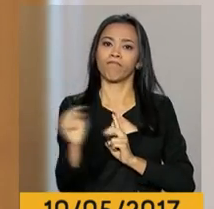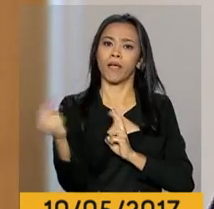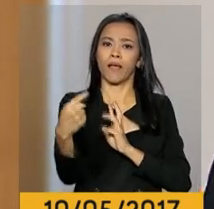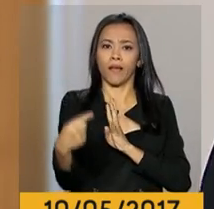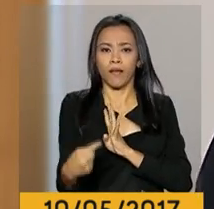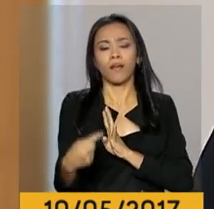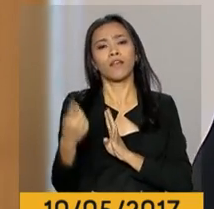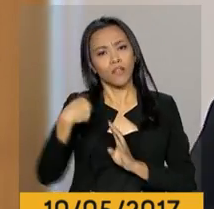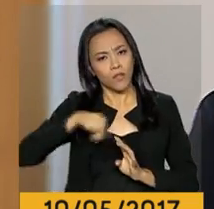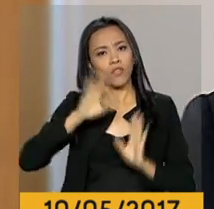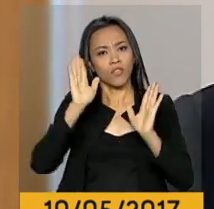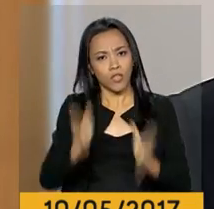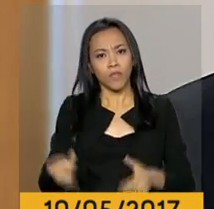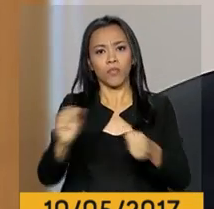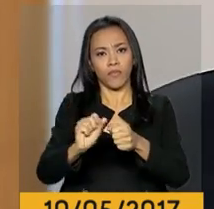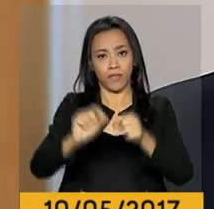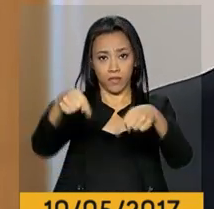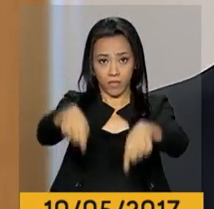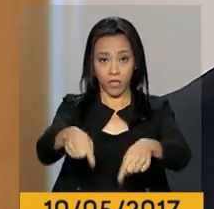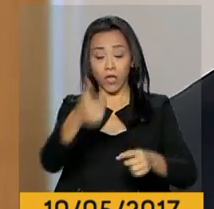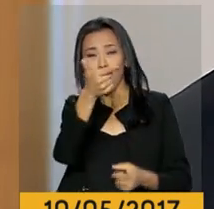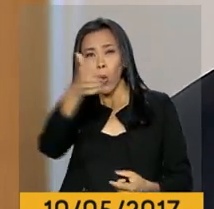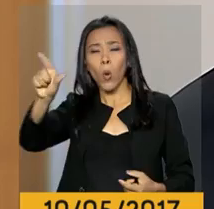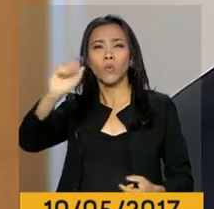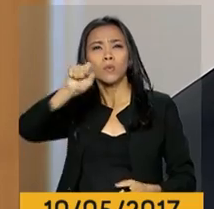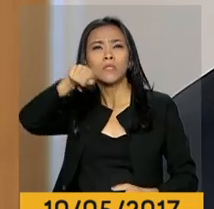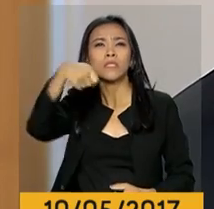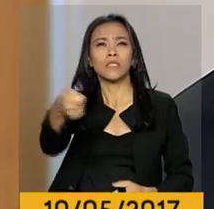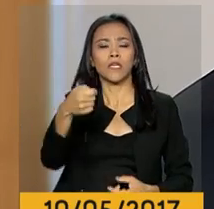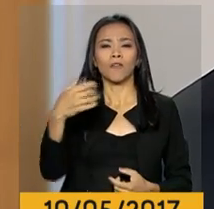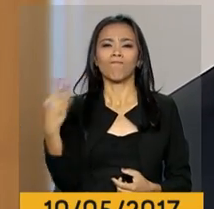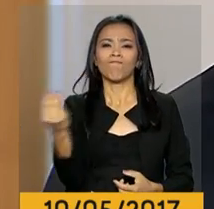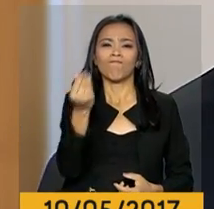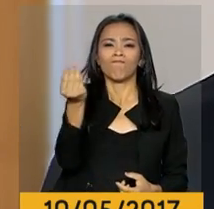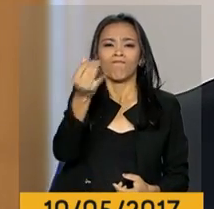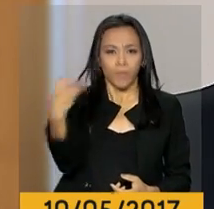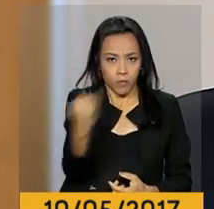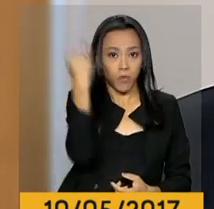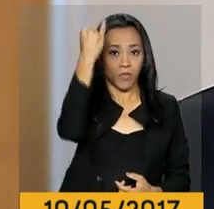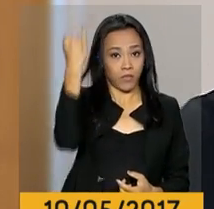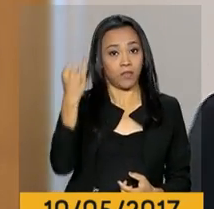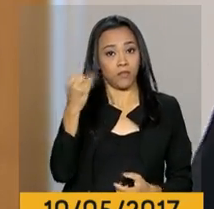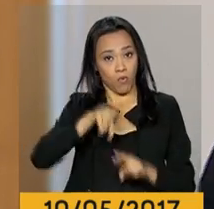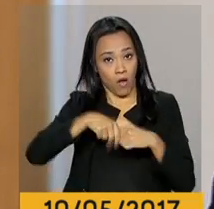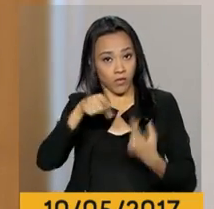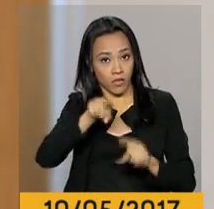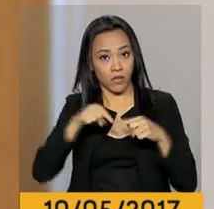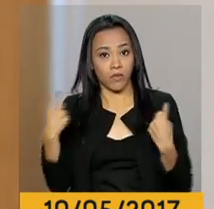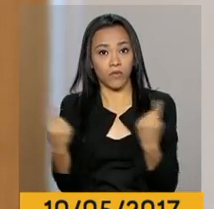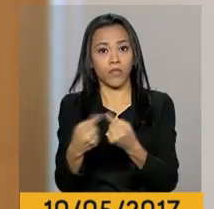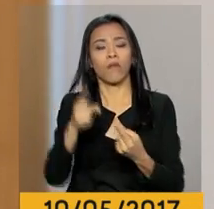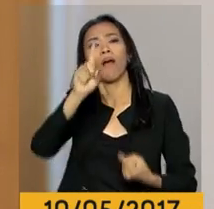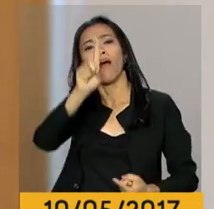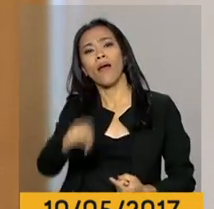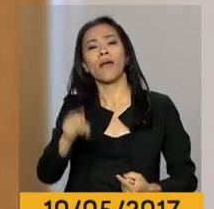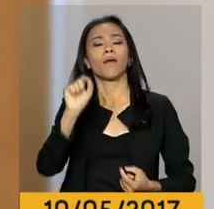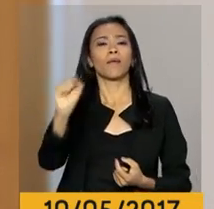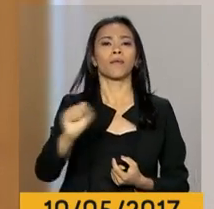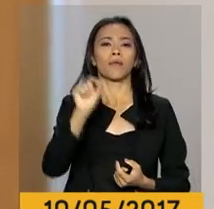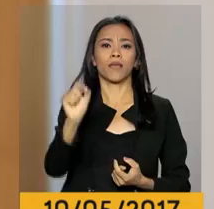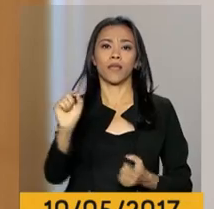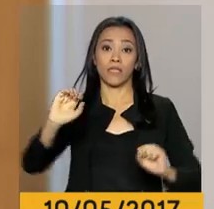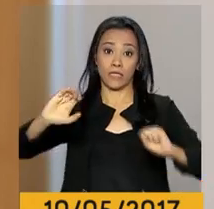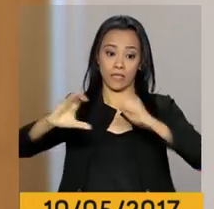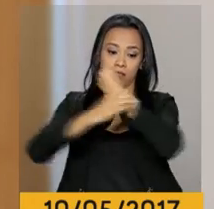avançando aqui e outra palavra chave penso eu que pode presidir esta reunião é exatamente as palavras